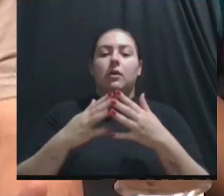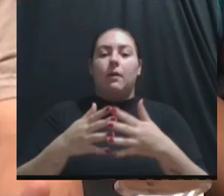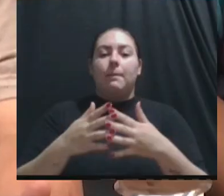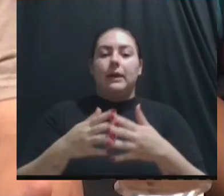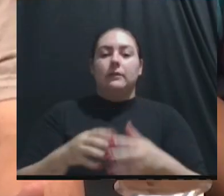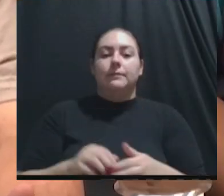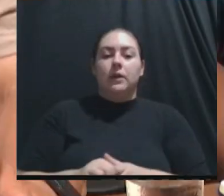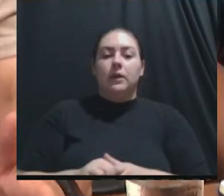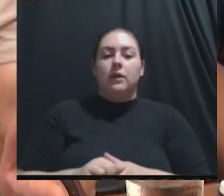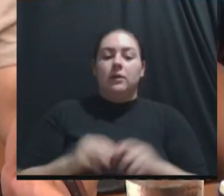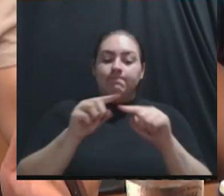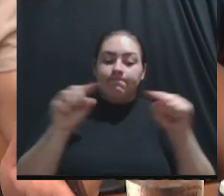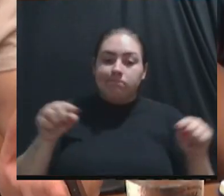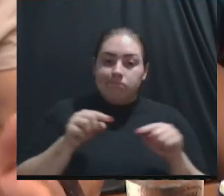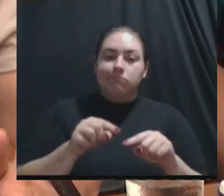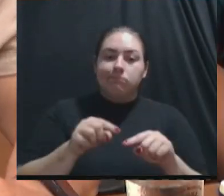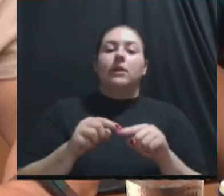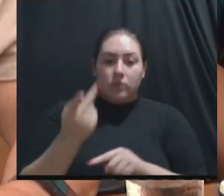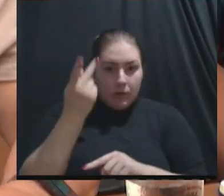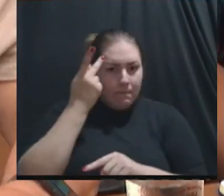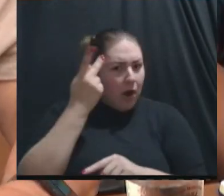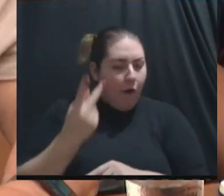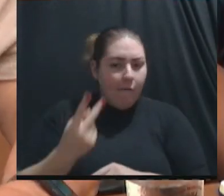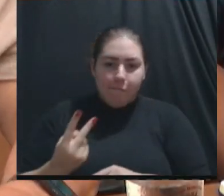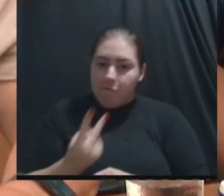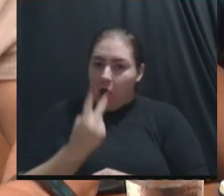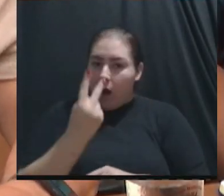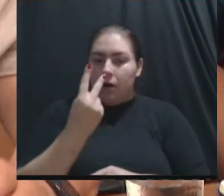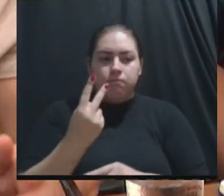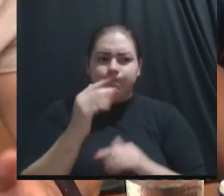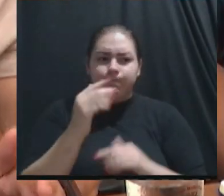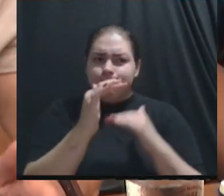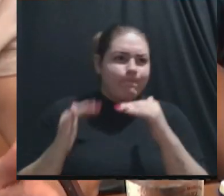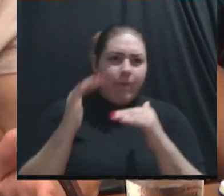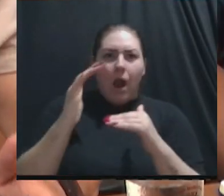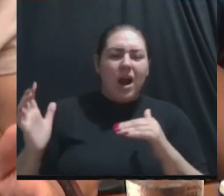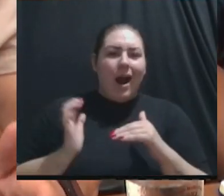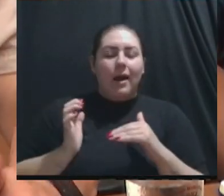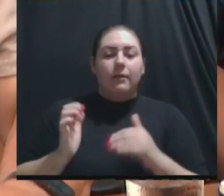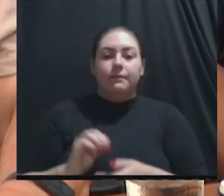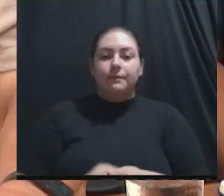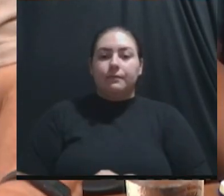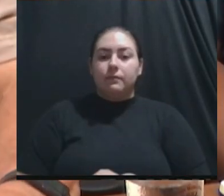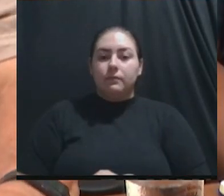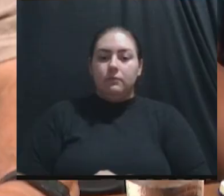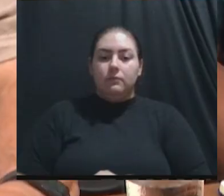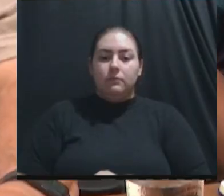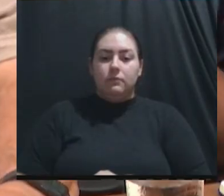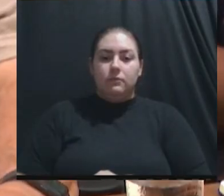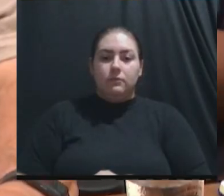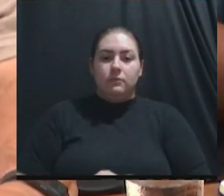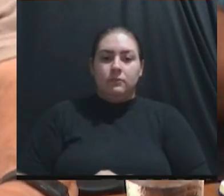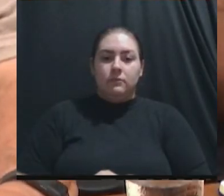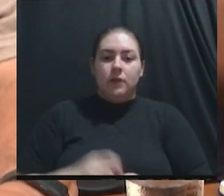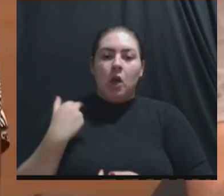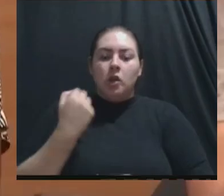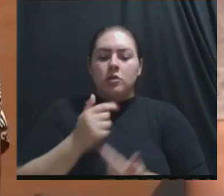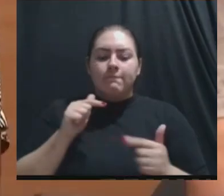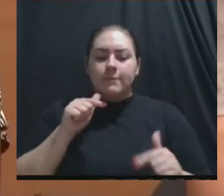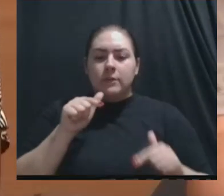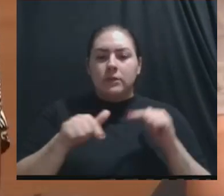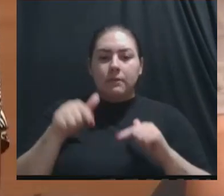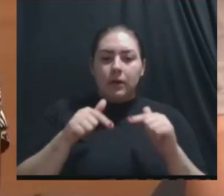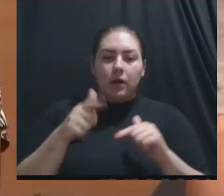valor exorbitante. Enquanto eu estiver lá na superintendência do INCRA, nós vamos trabalhar para que a reforma agrária no estado de São Paulo